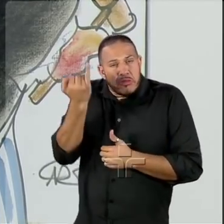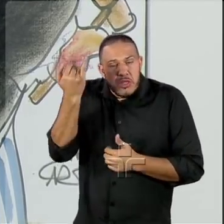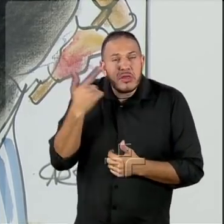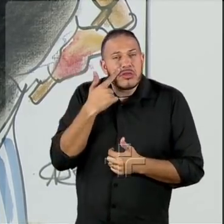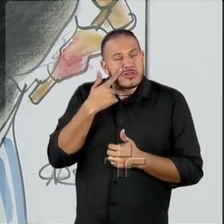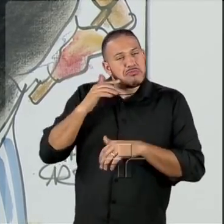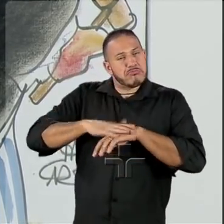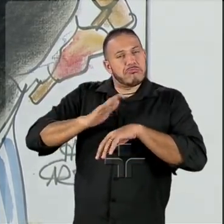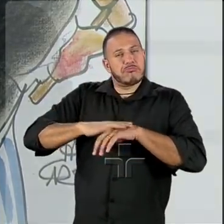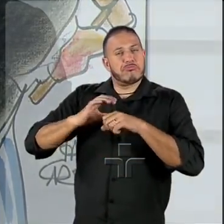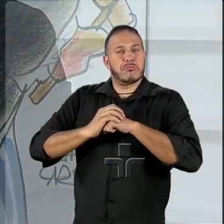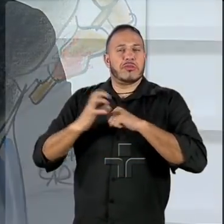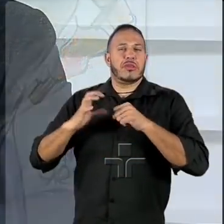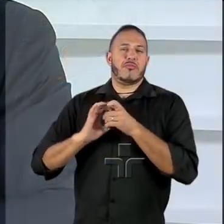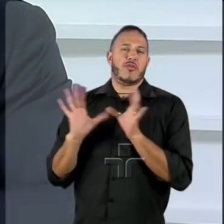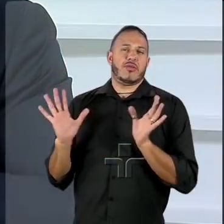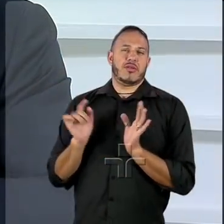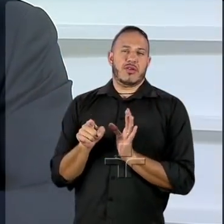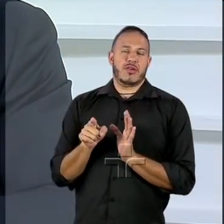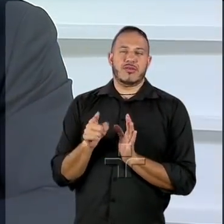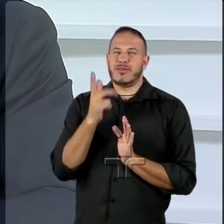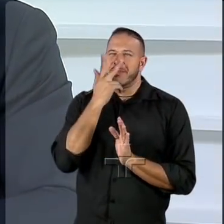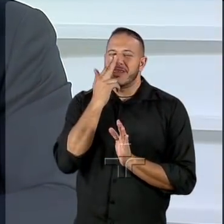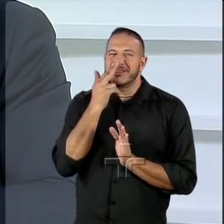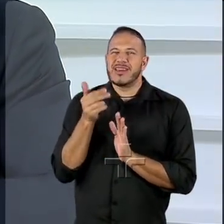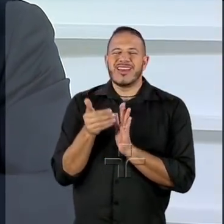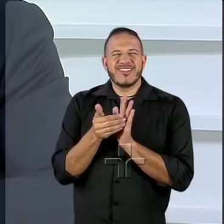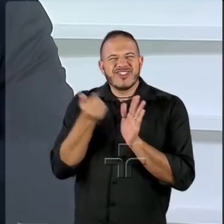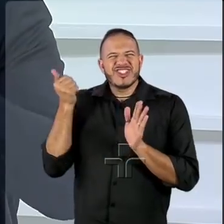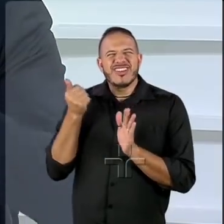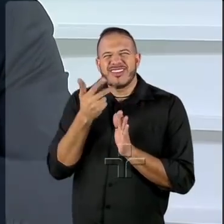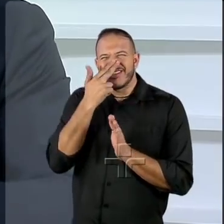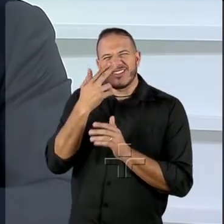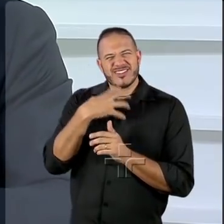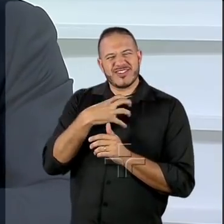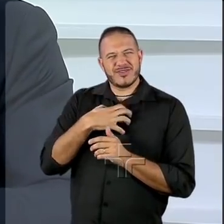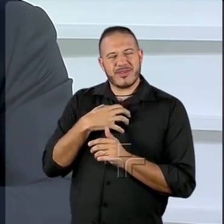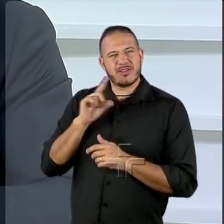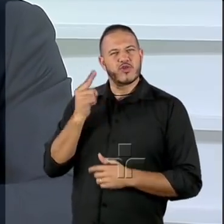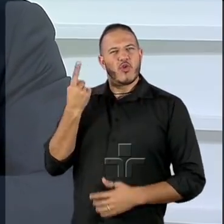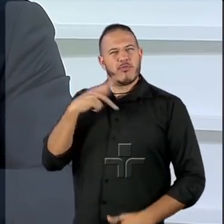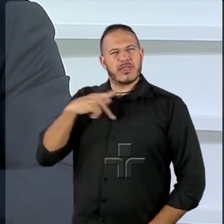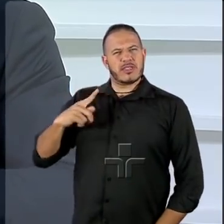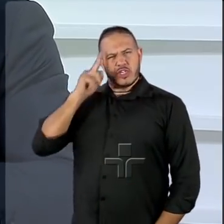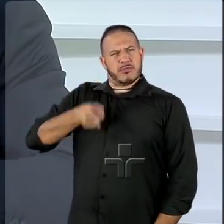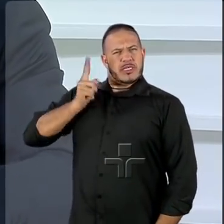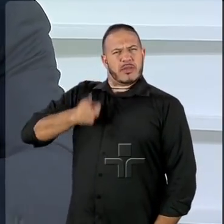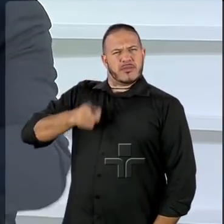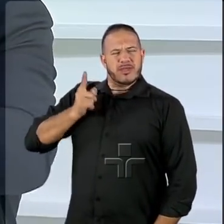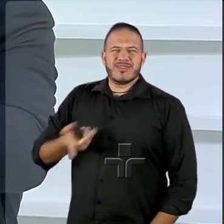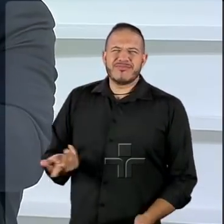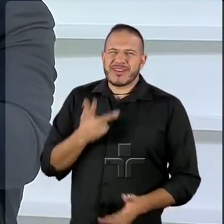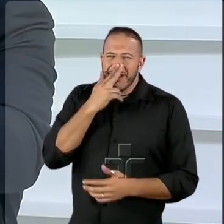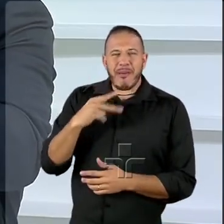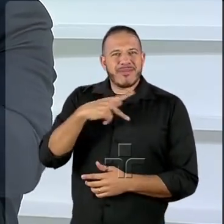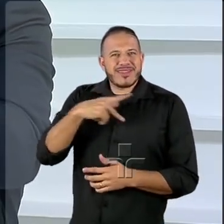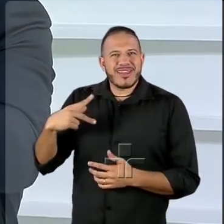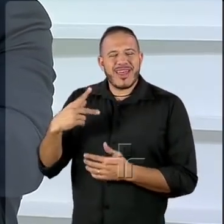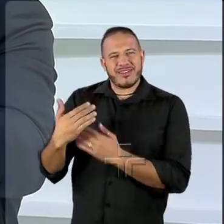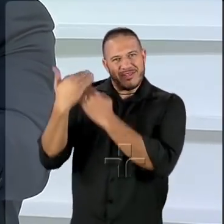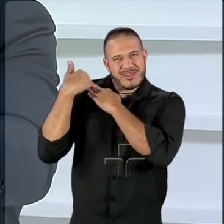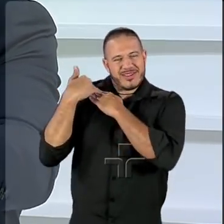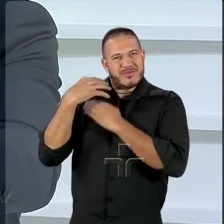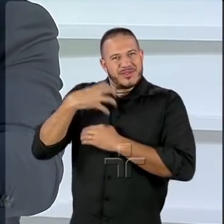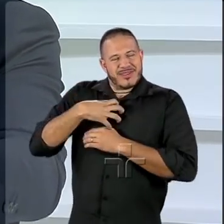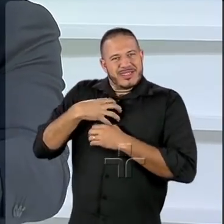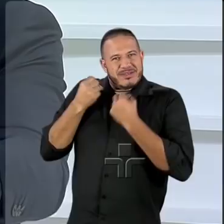e tiraria essa impressão de uma tirania da presidência, não é? Porque a presidência fica com uma